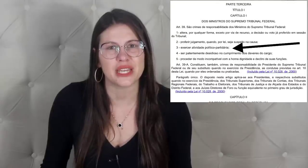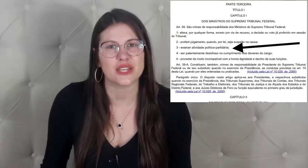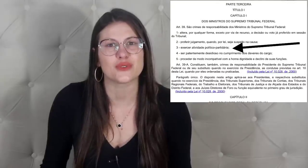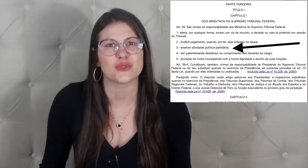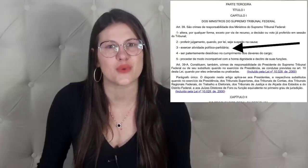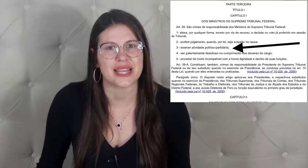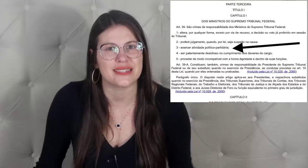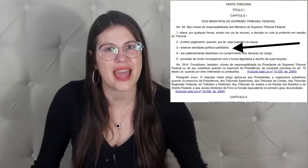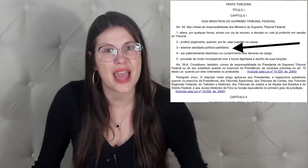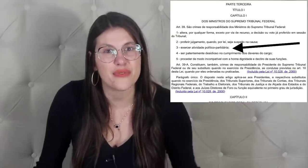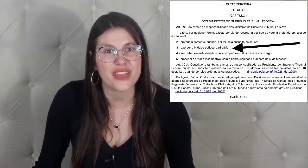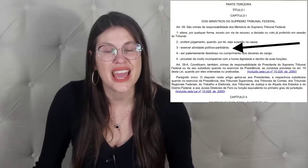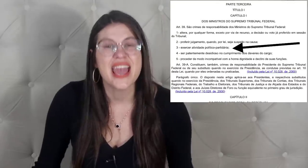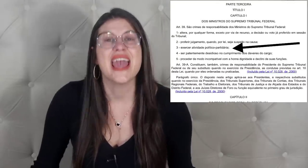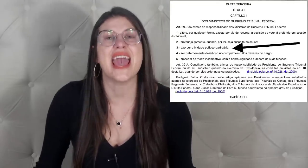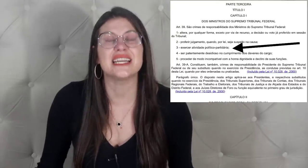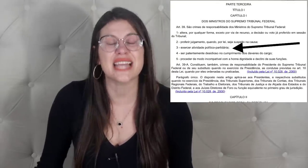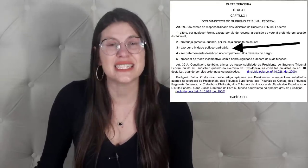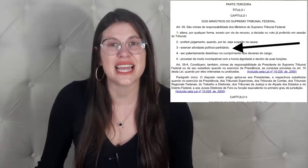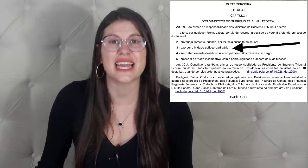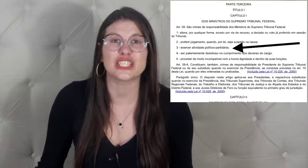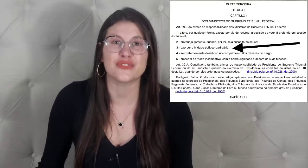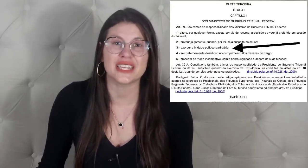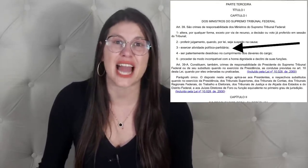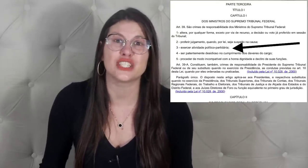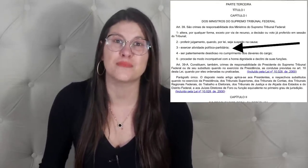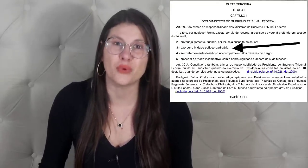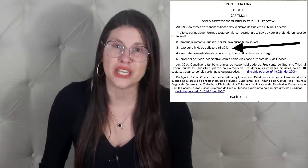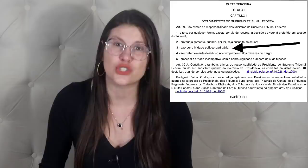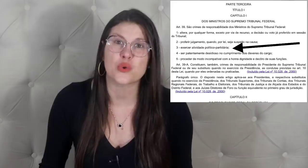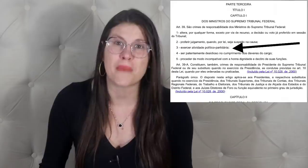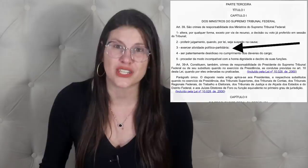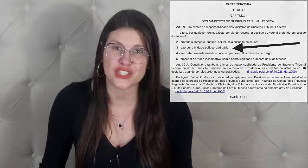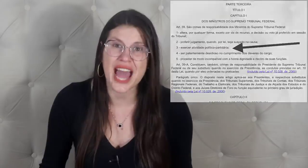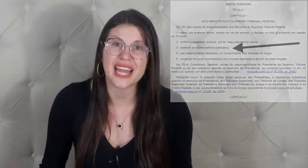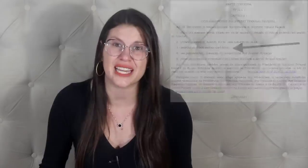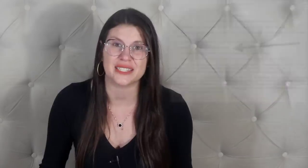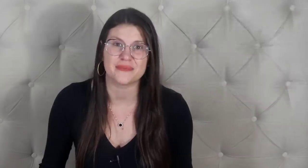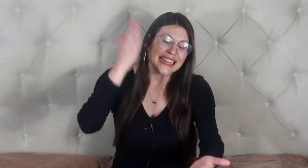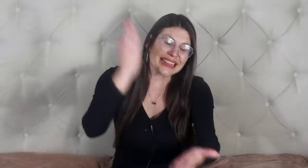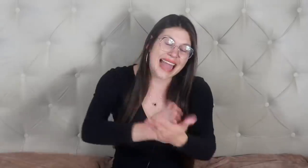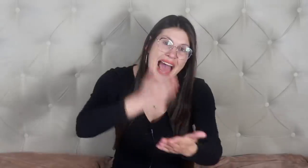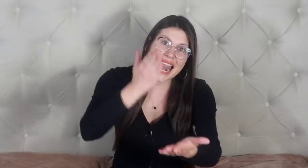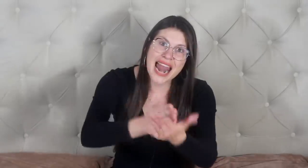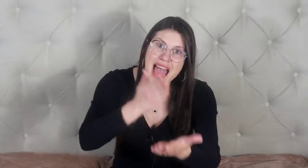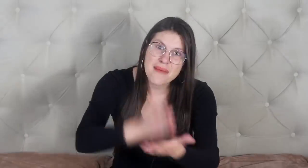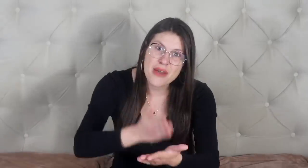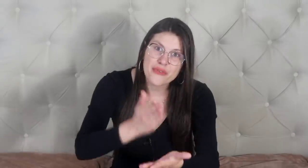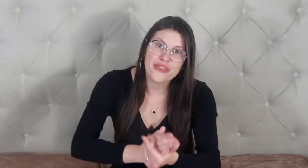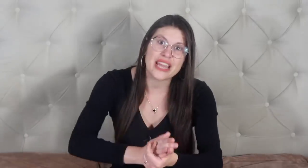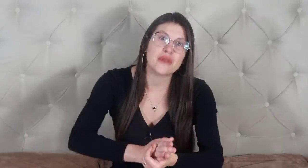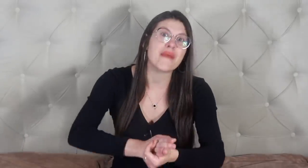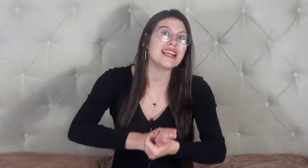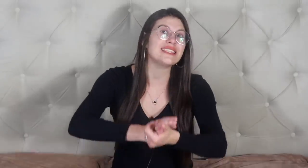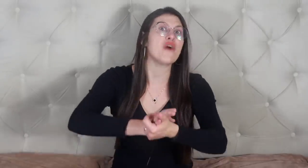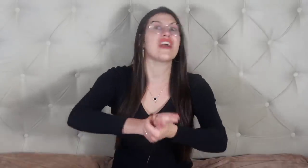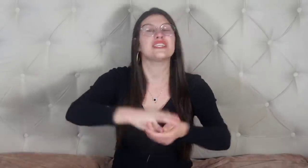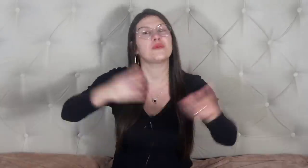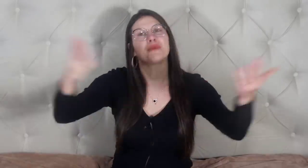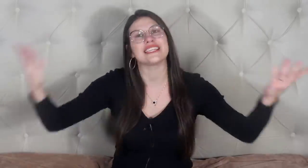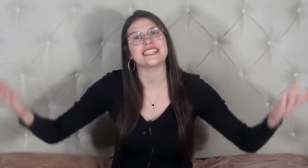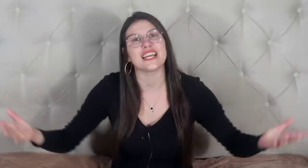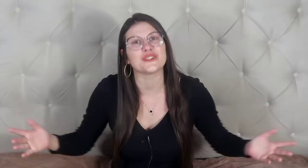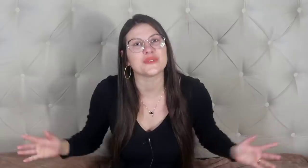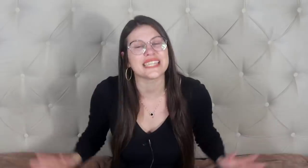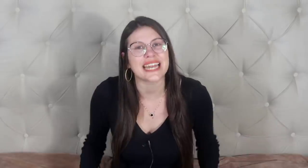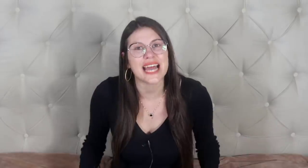responsabilidade dos ministros do STF exercer atividade político-partidária. Tá lá, meu filho, mas talvez